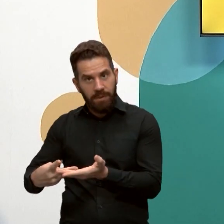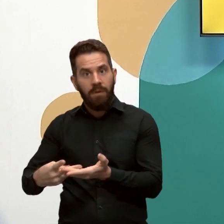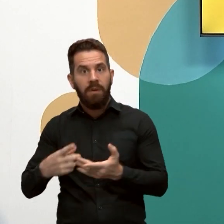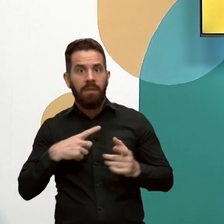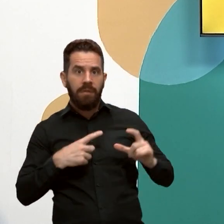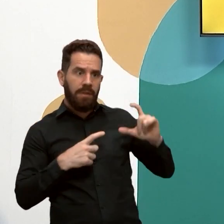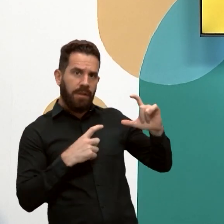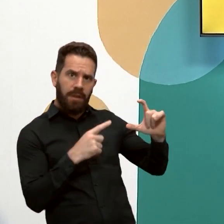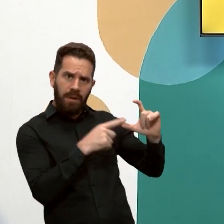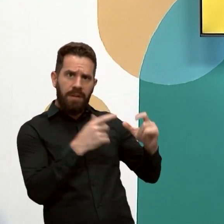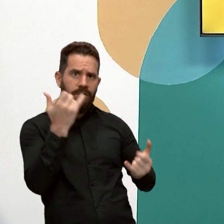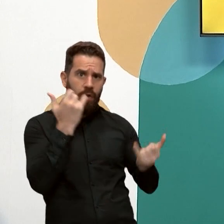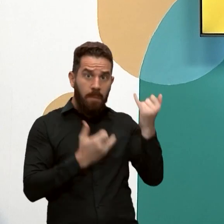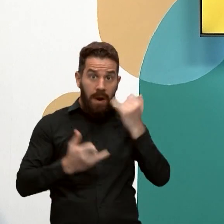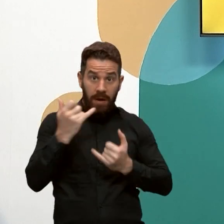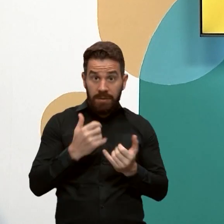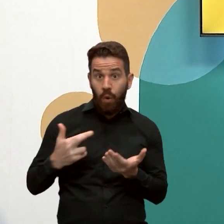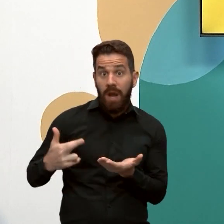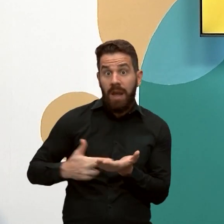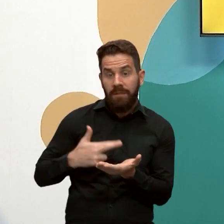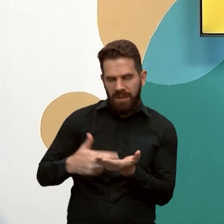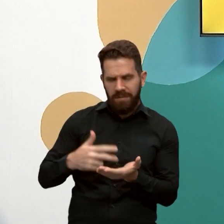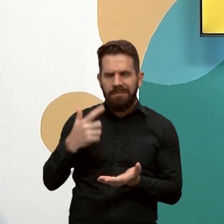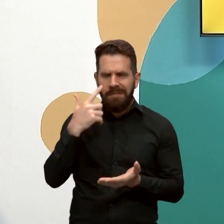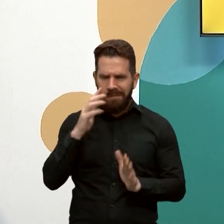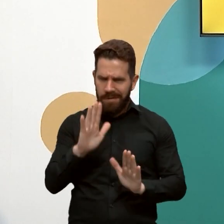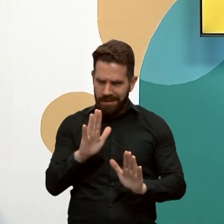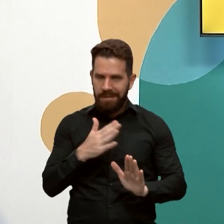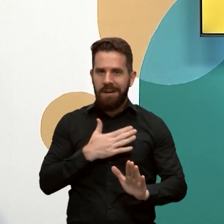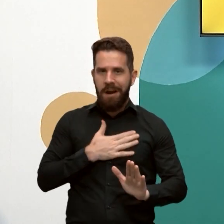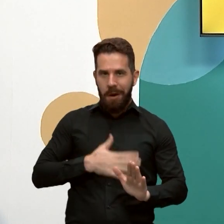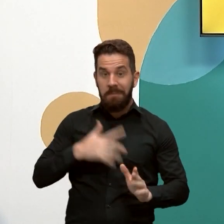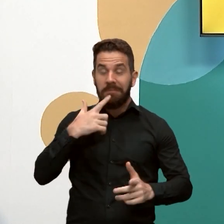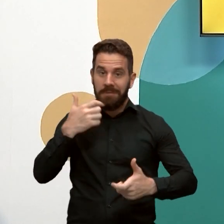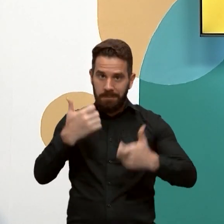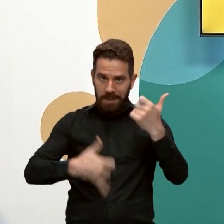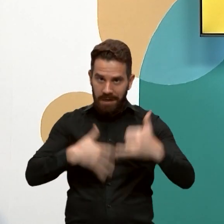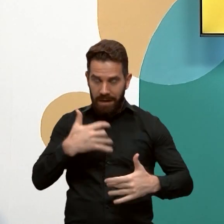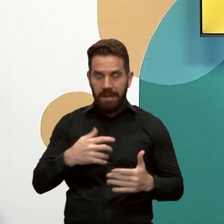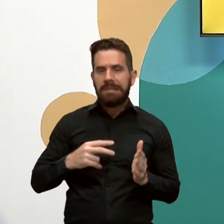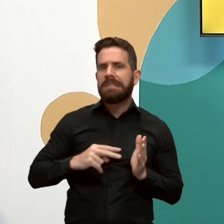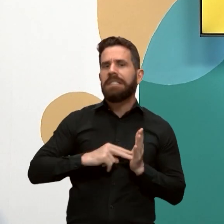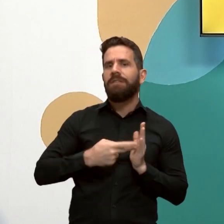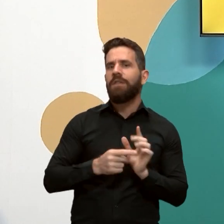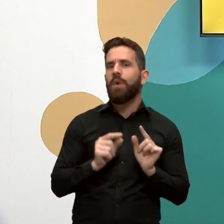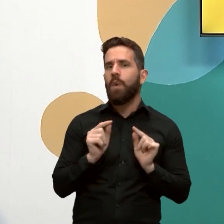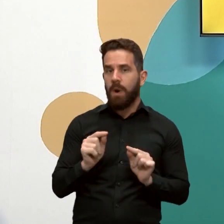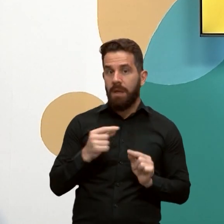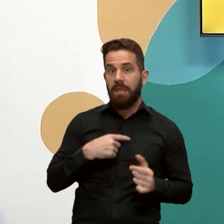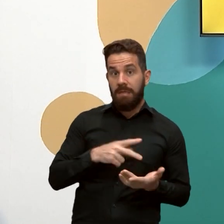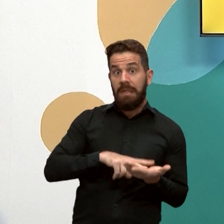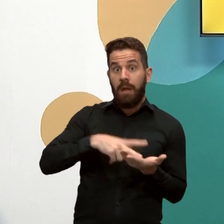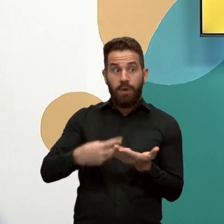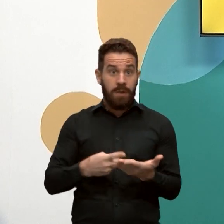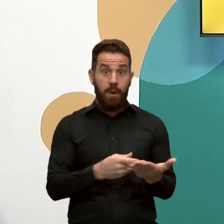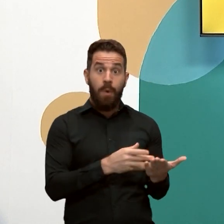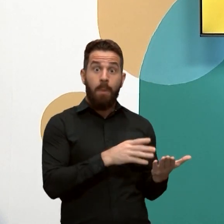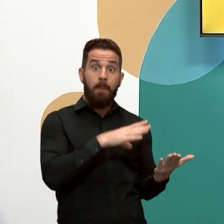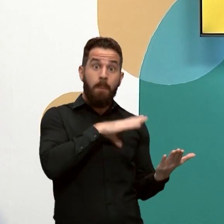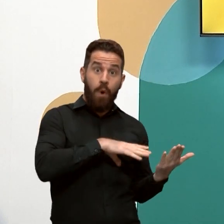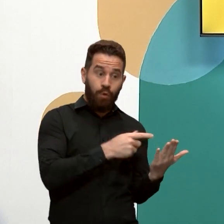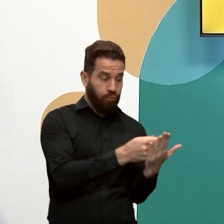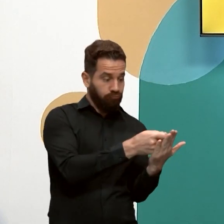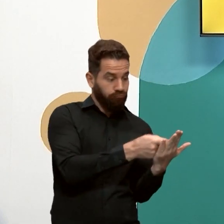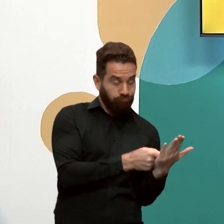que são publicados na revista. Deixa eu explicar para você melhor. Isso significa que há agora uma tradução do português para